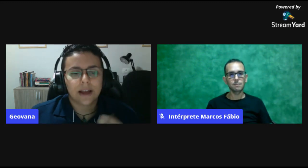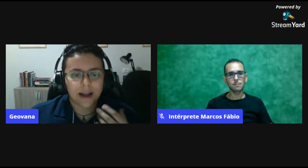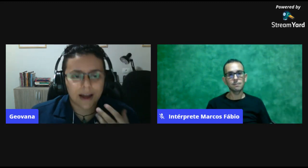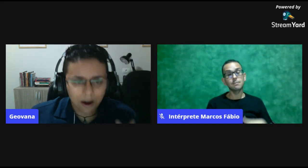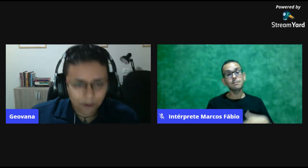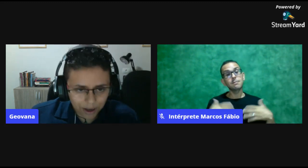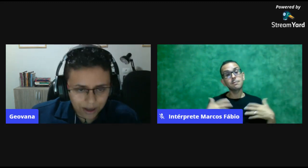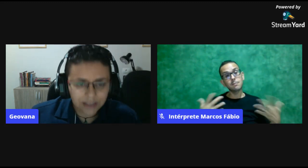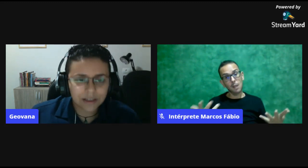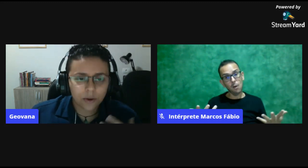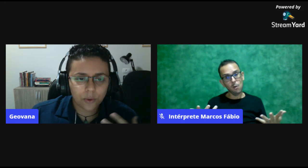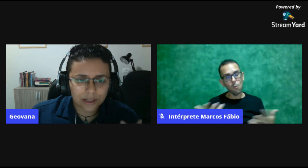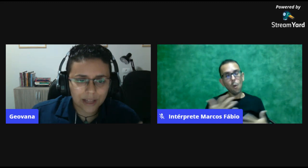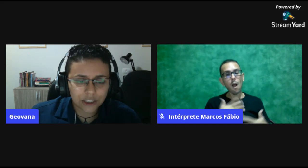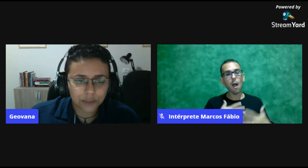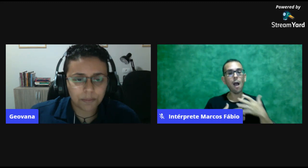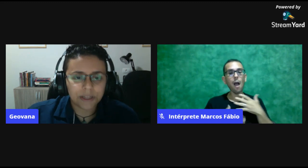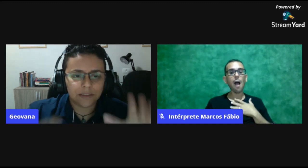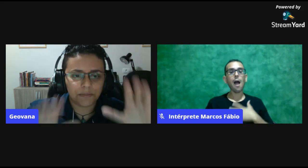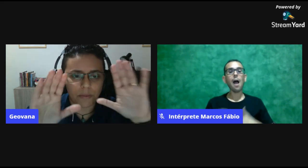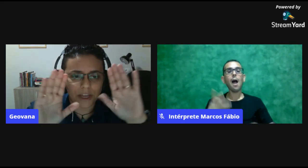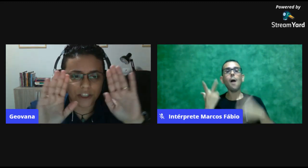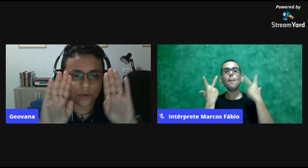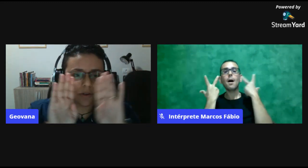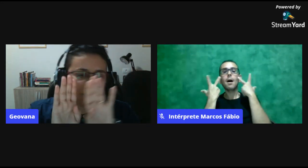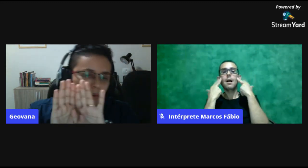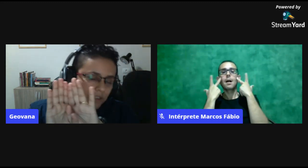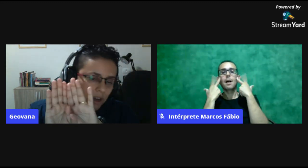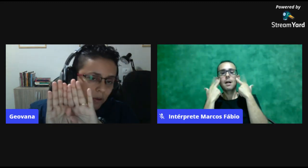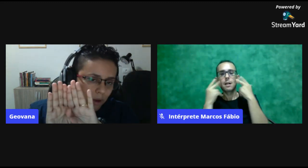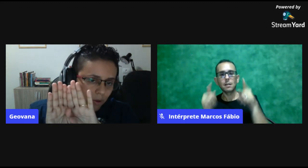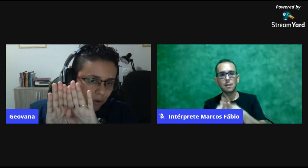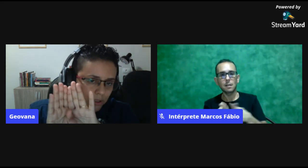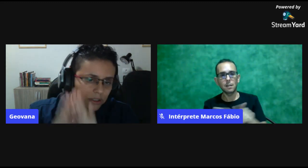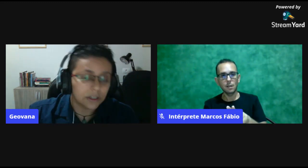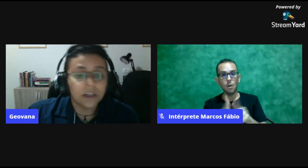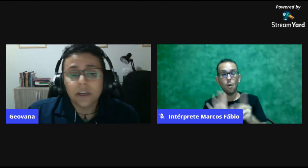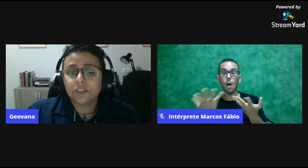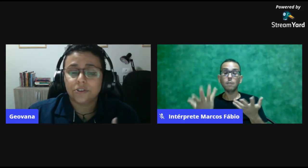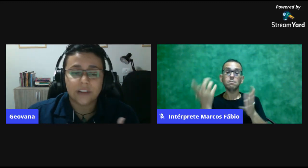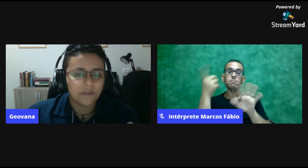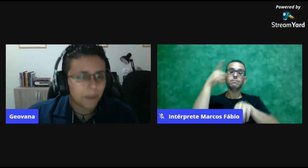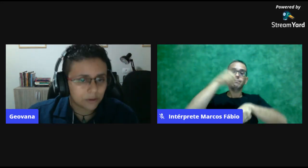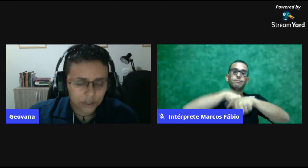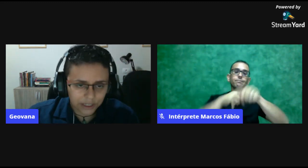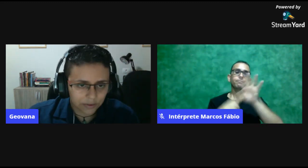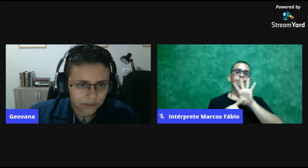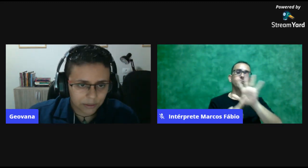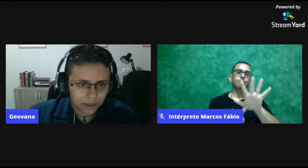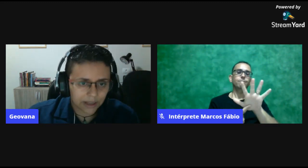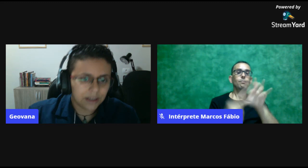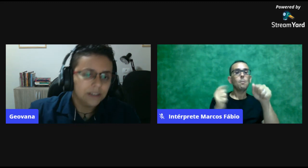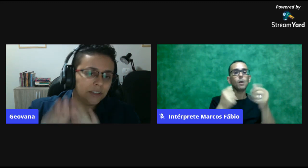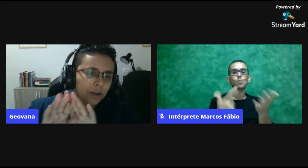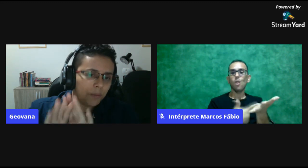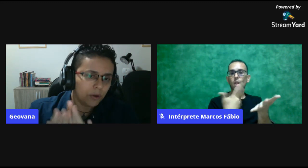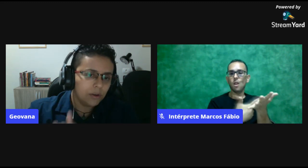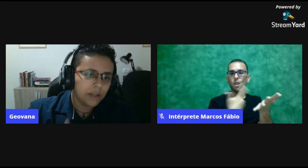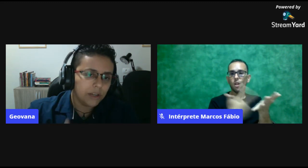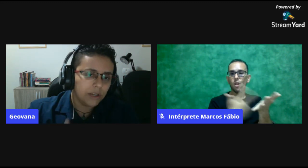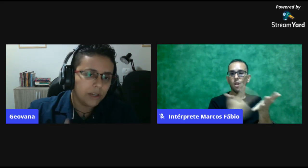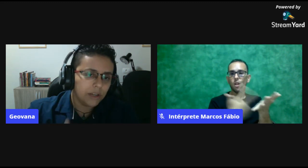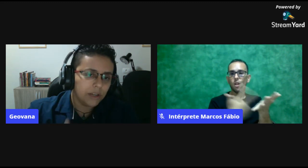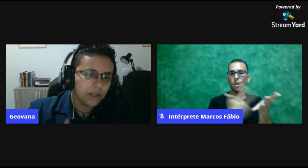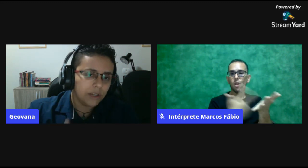mais calma e tranquilidade, principalmente quando eu vou mostrar alguma coisa. Isso serve para os livros também. Se eu ponho